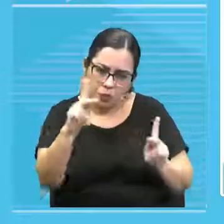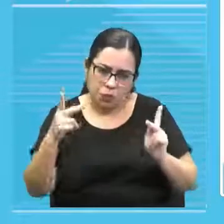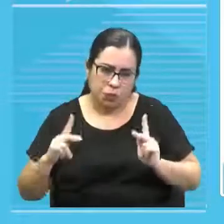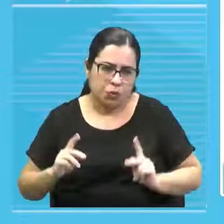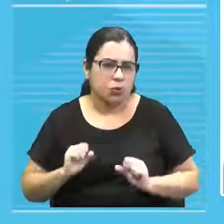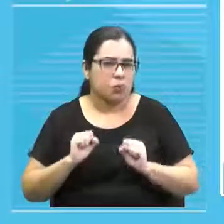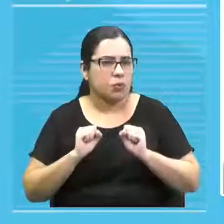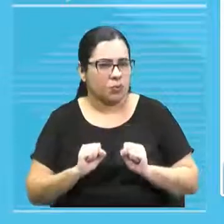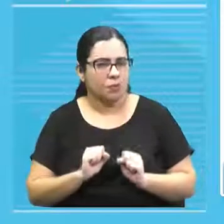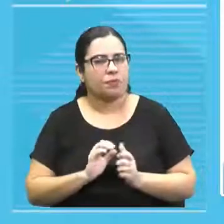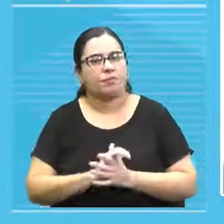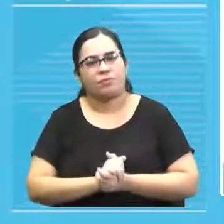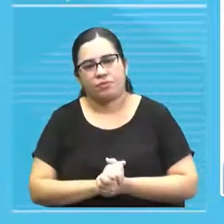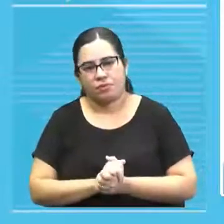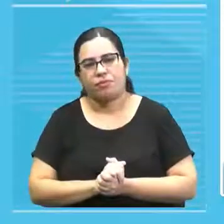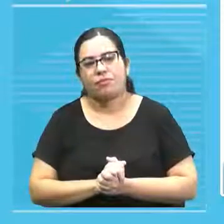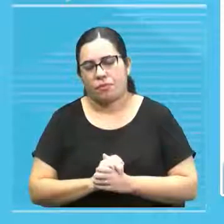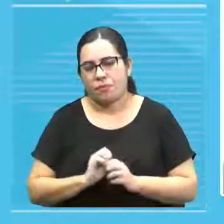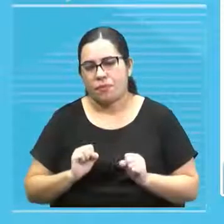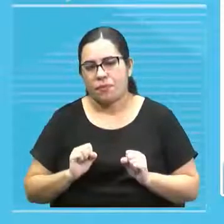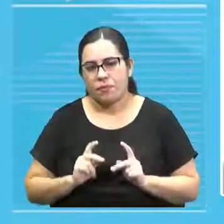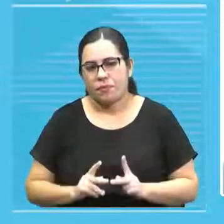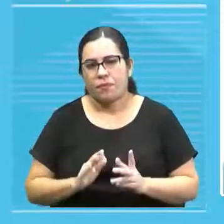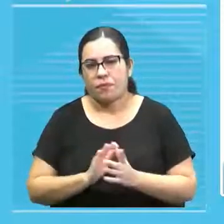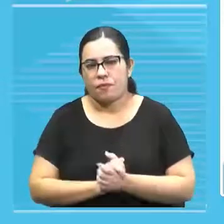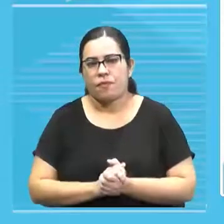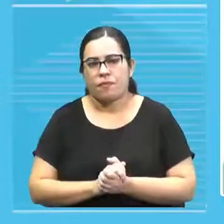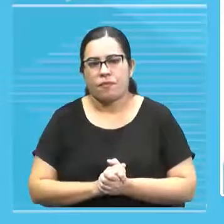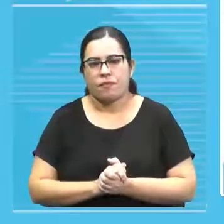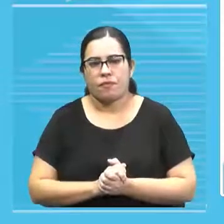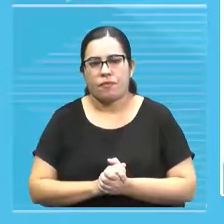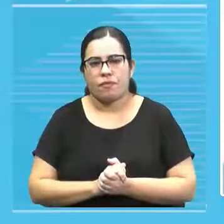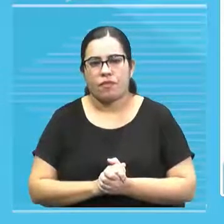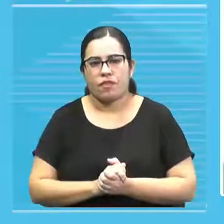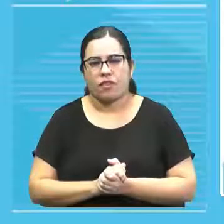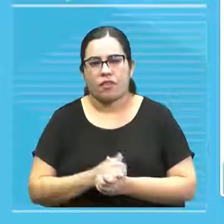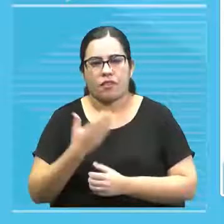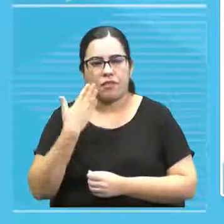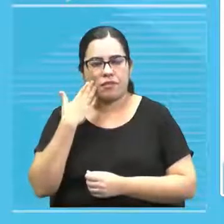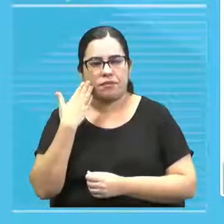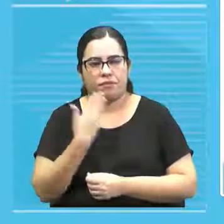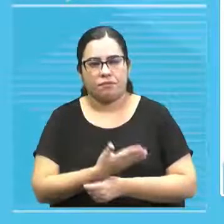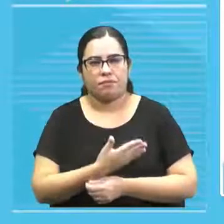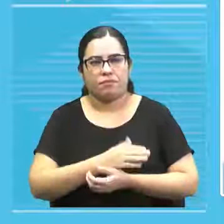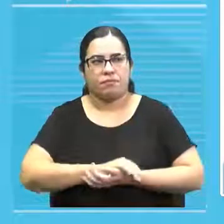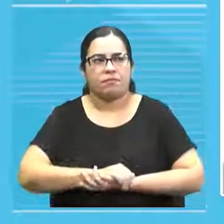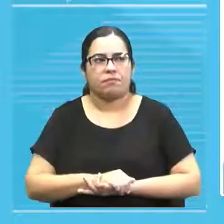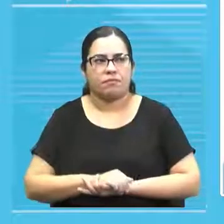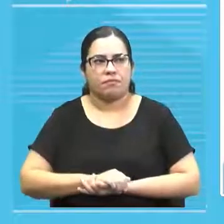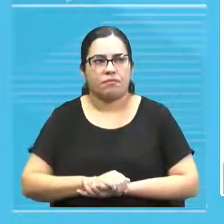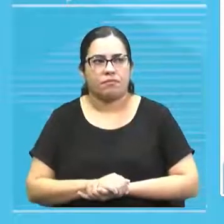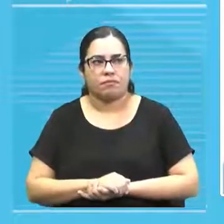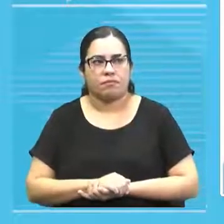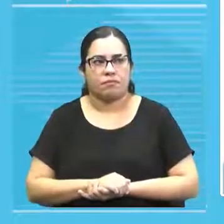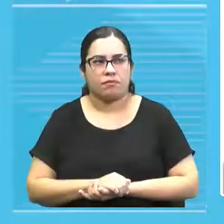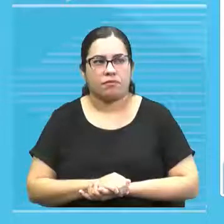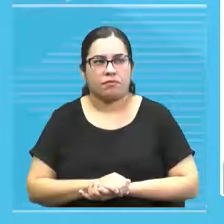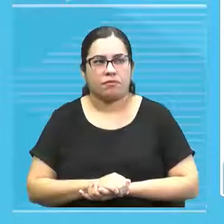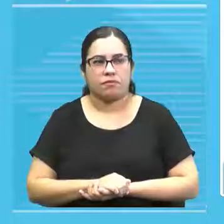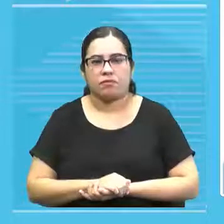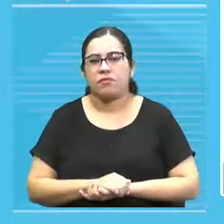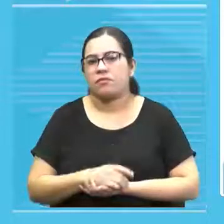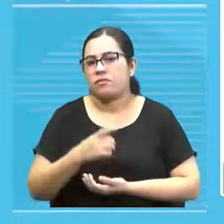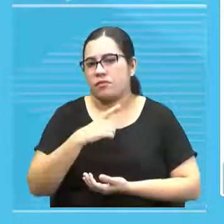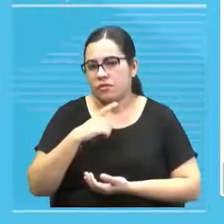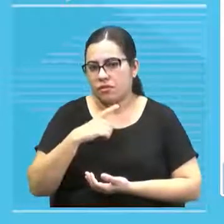ou exemplos pelo chat pode amplie E aí na tela Jorge por favor aí